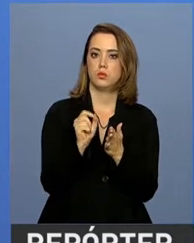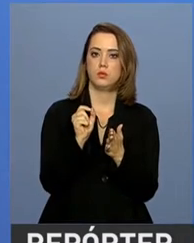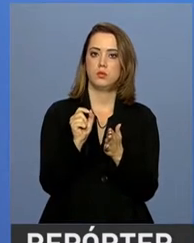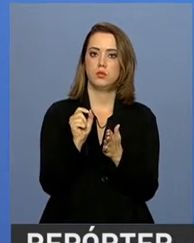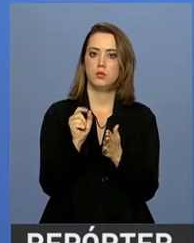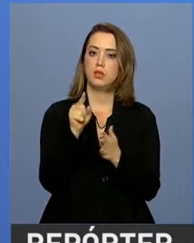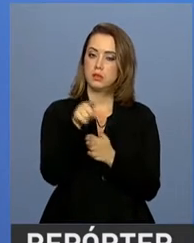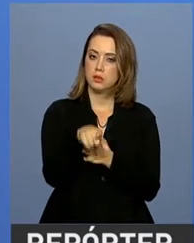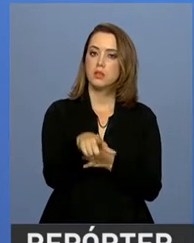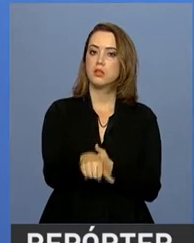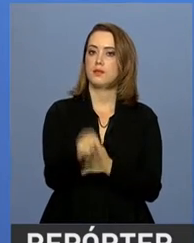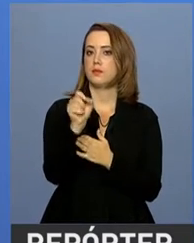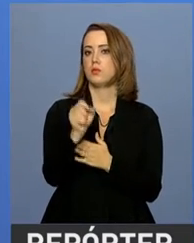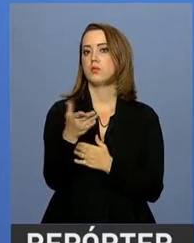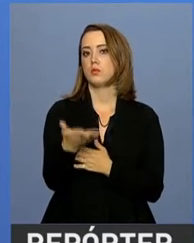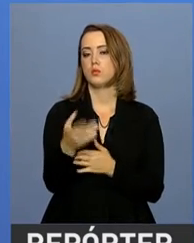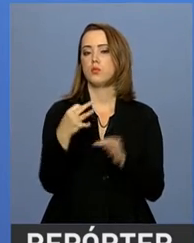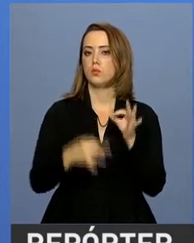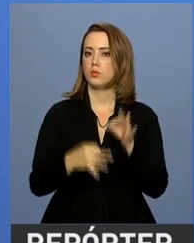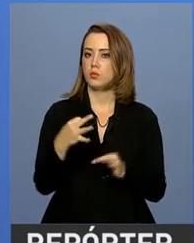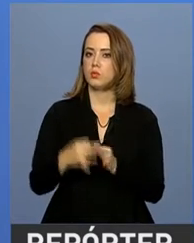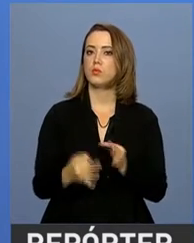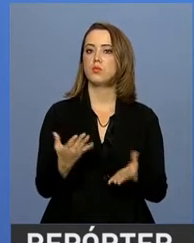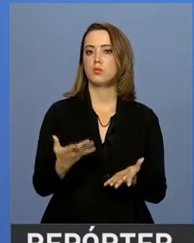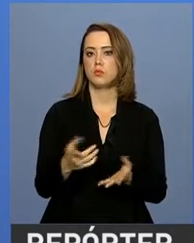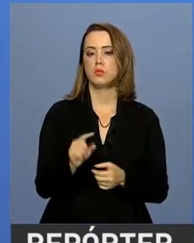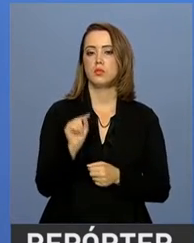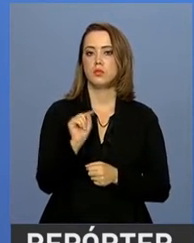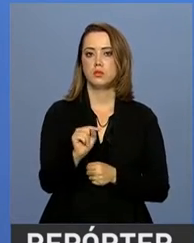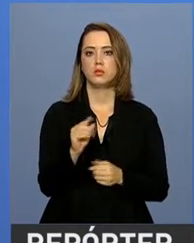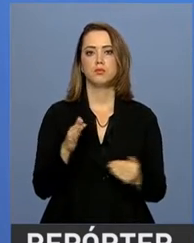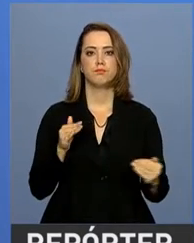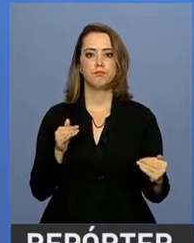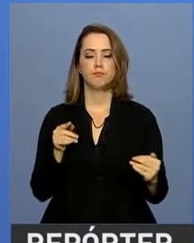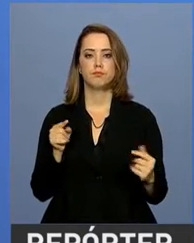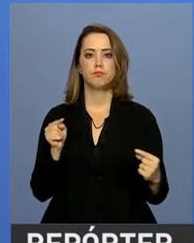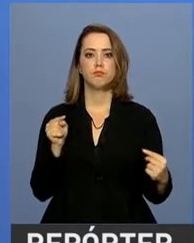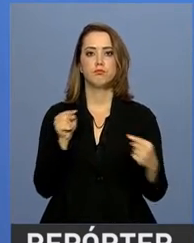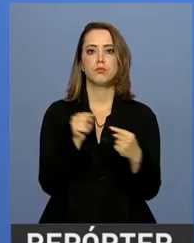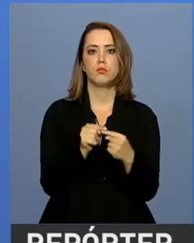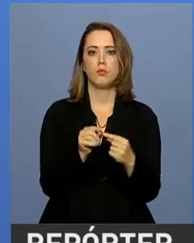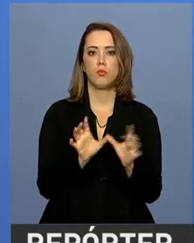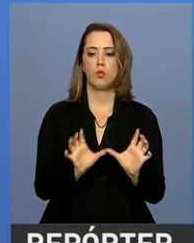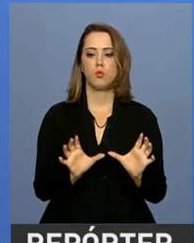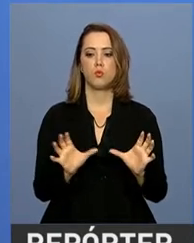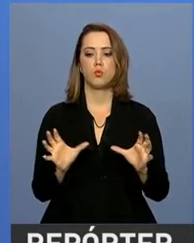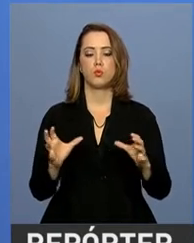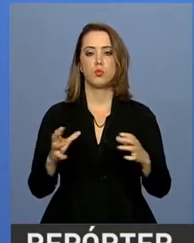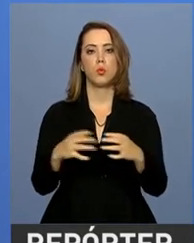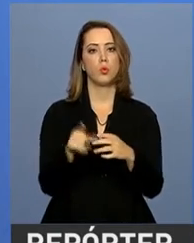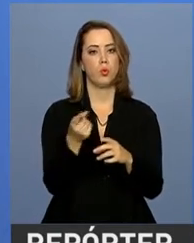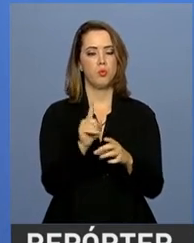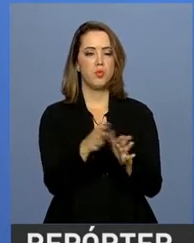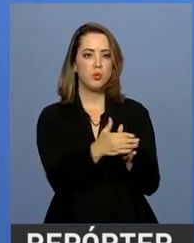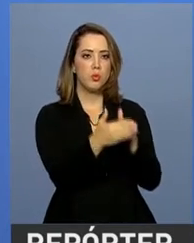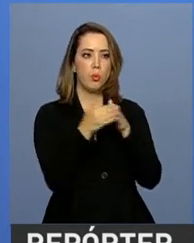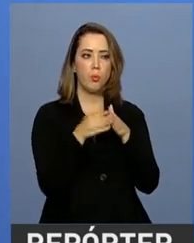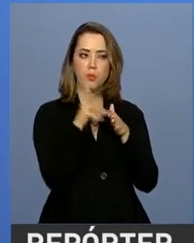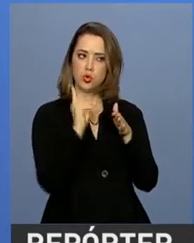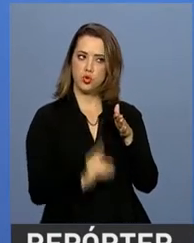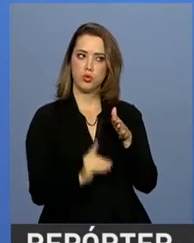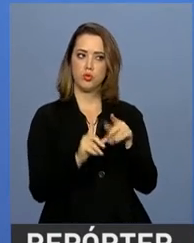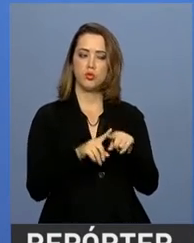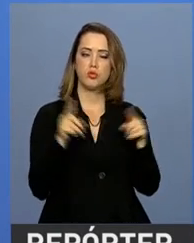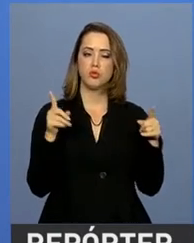dessa decisão, atingindo aquelas pessoas que não participaram diretamente do mandado de